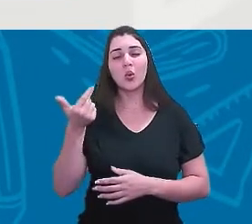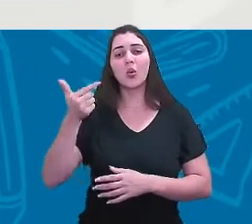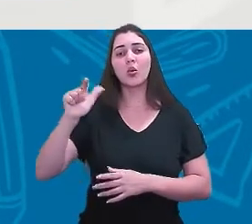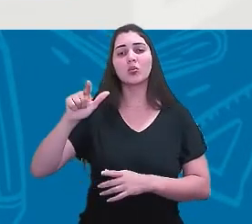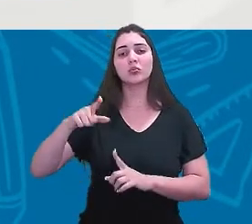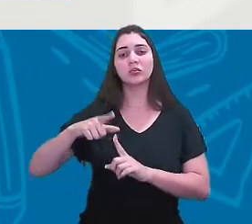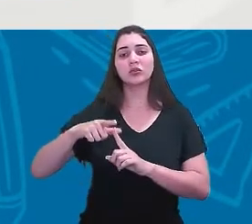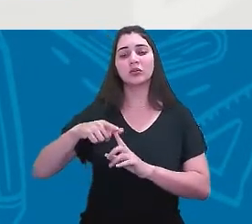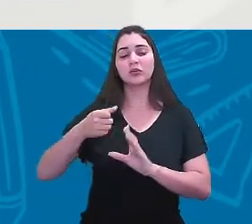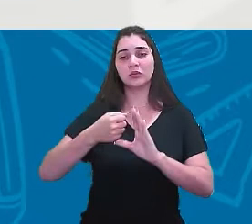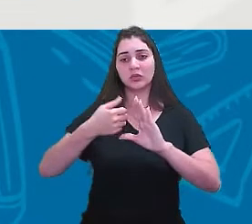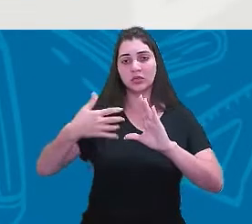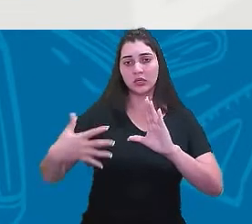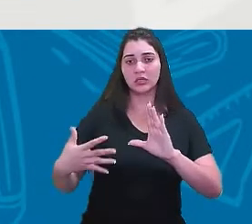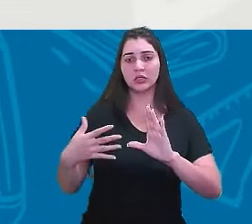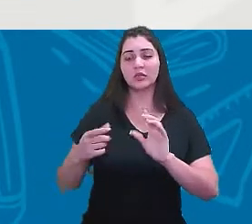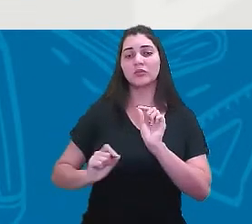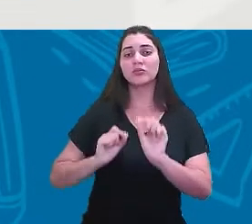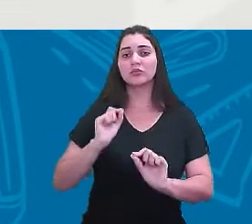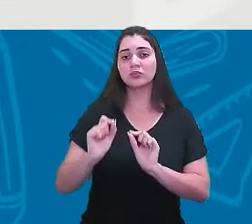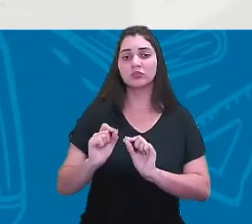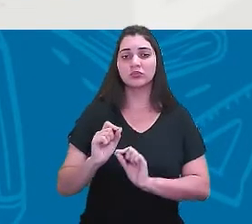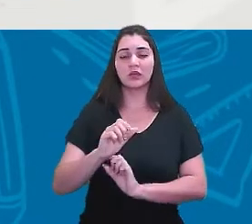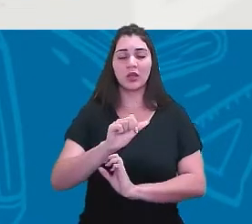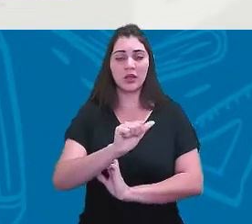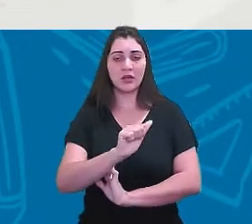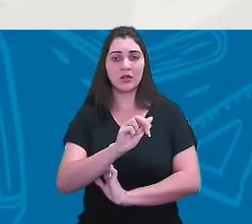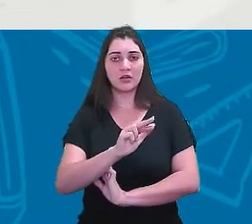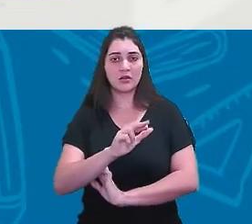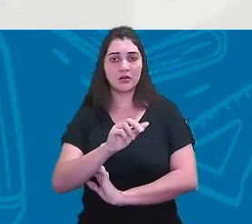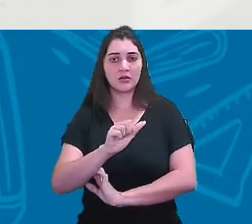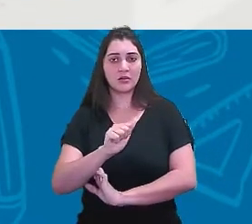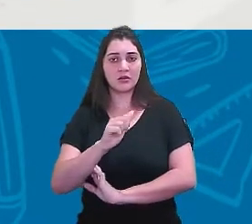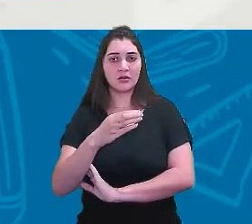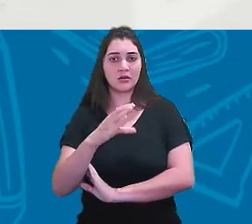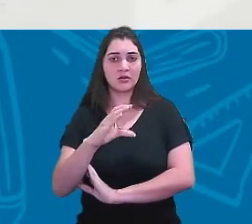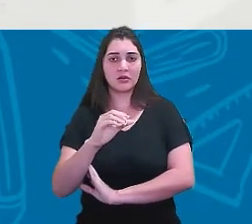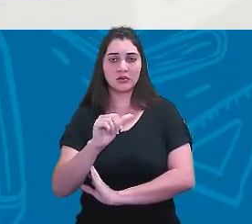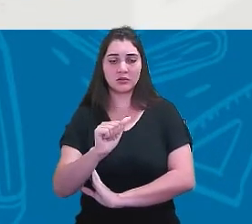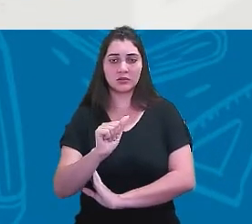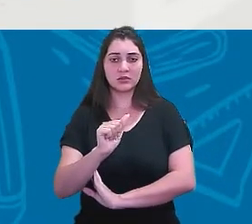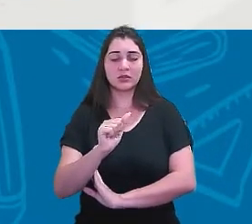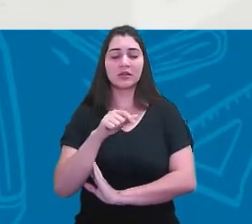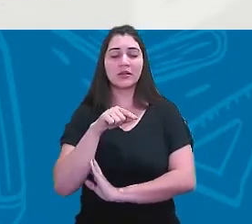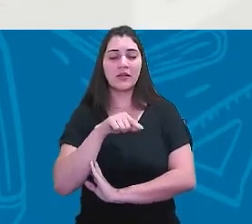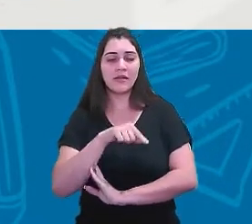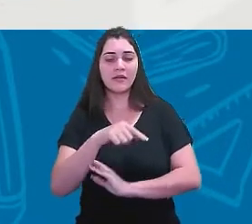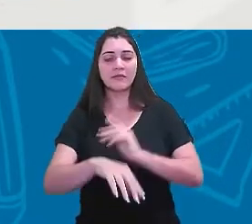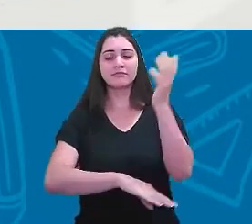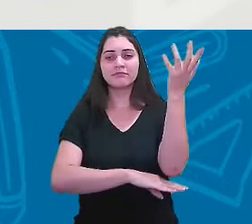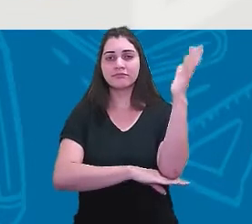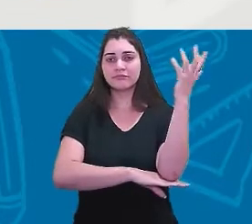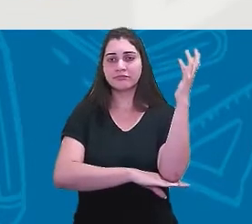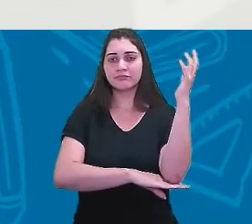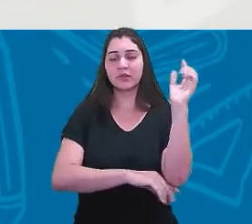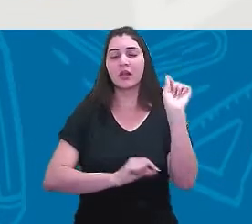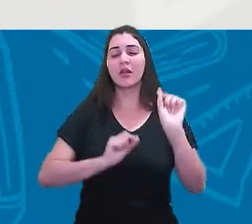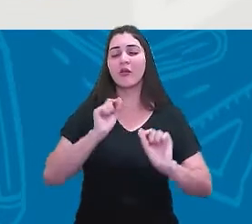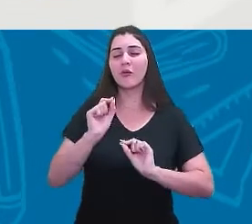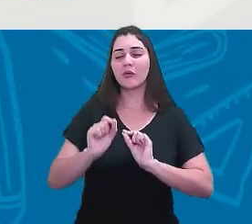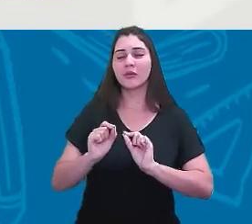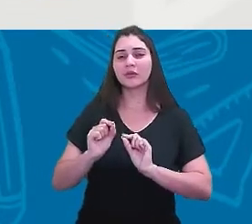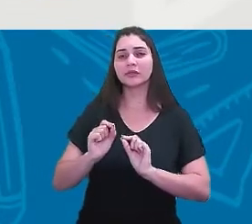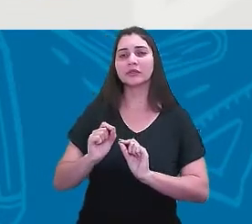também muito característica da Mata Atlântica, é o araçá, tá certo? Esse araçá, que também vai ser uma árvore